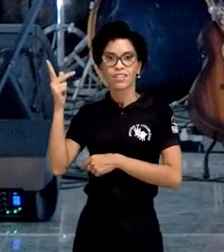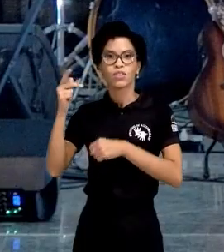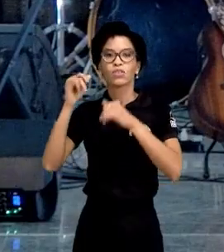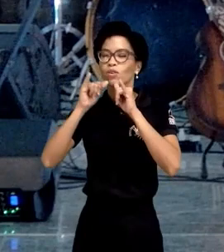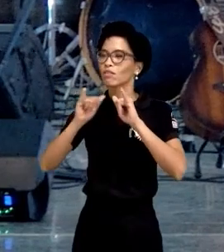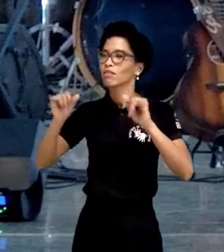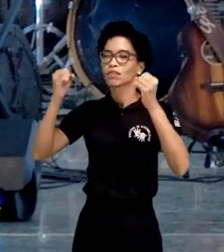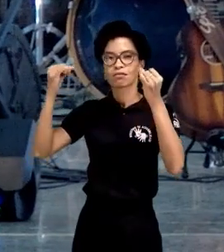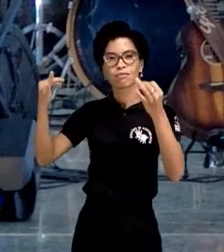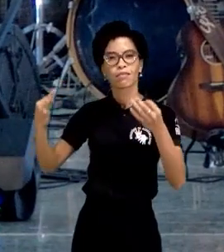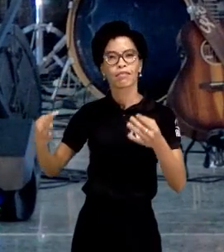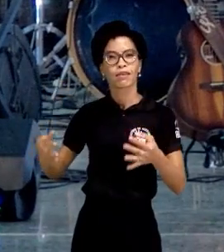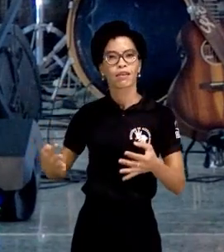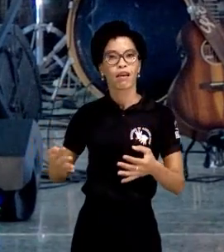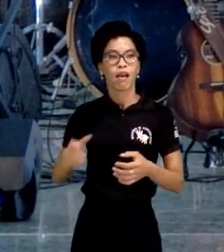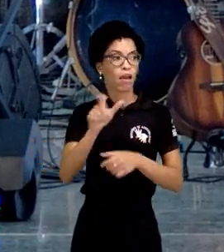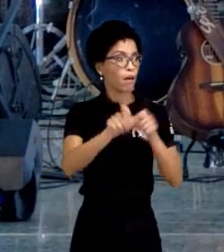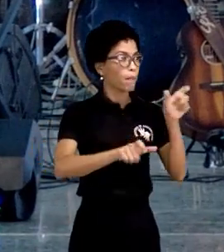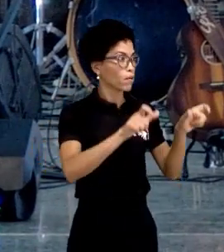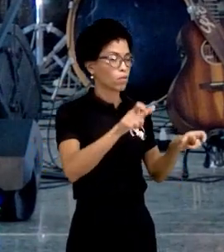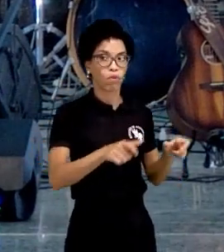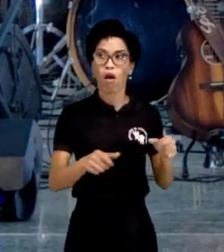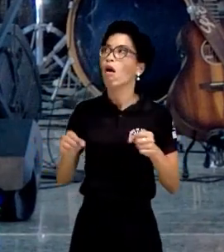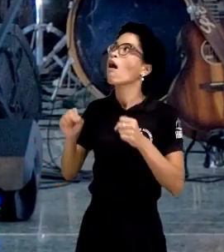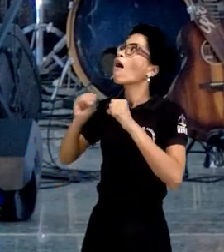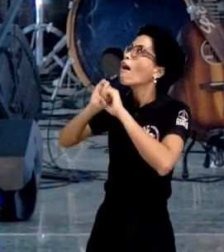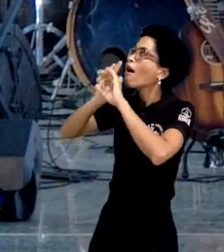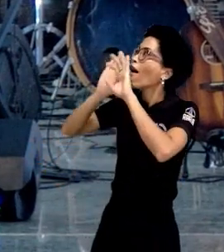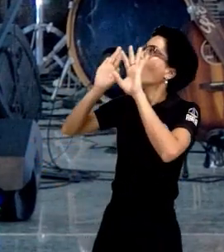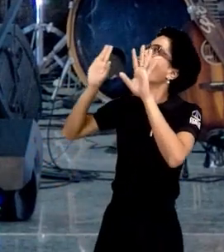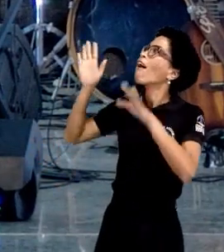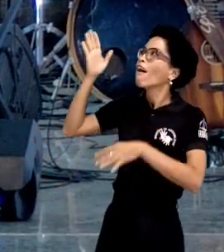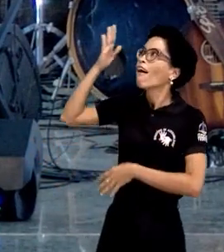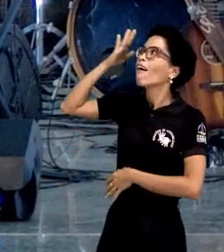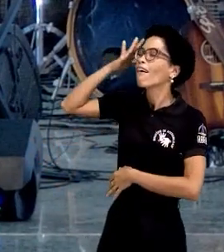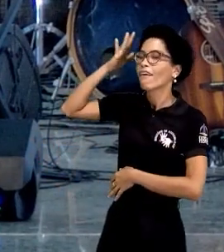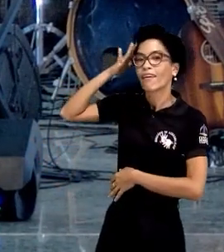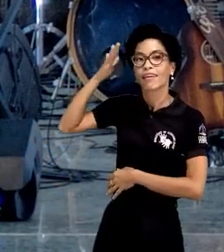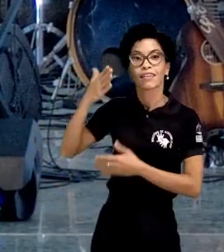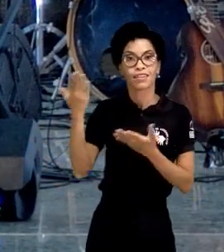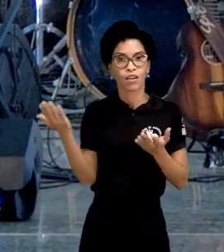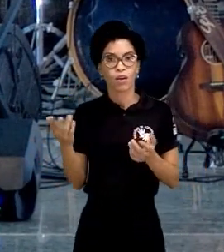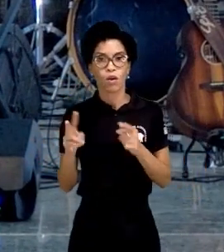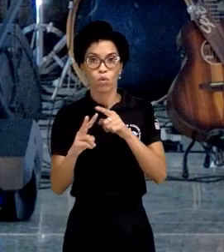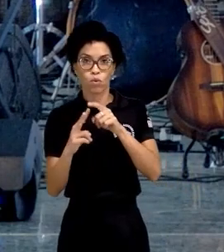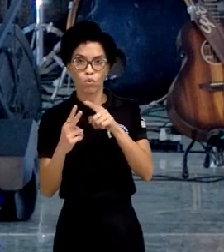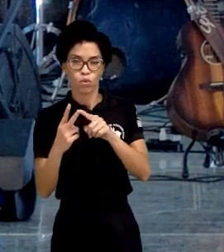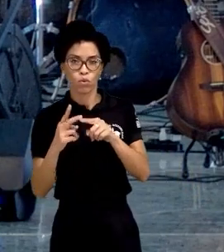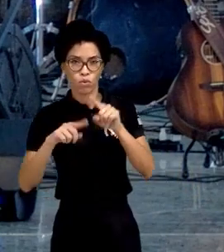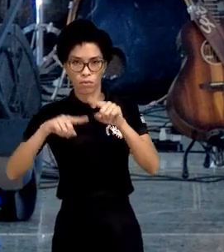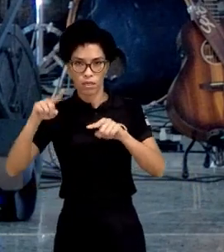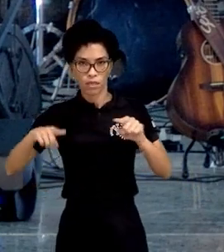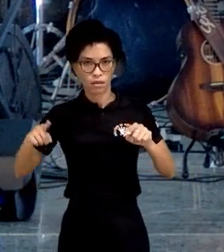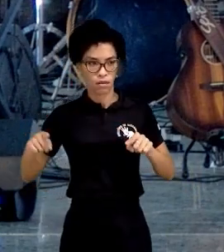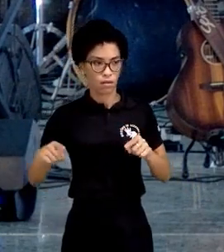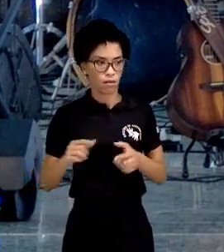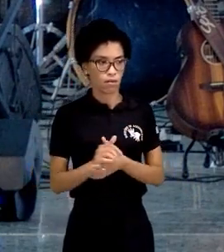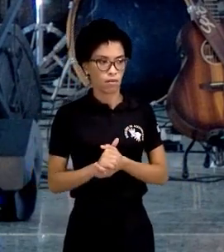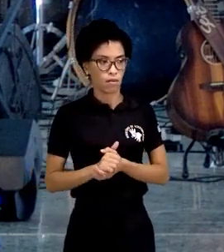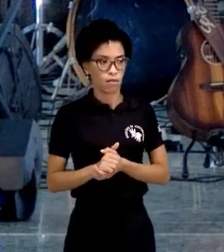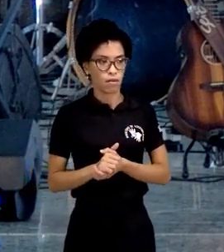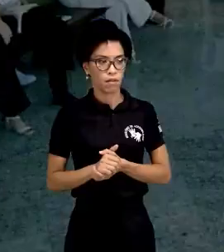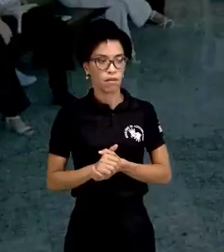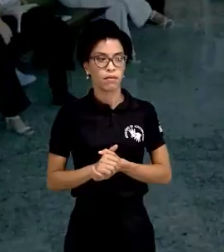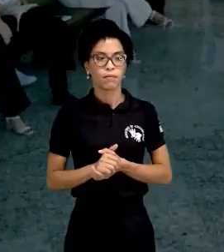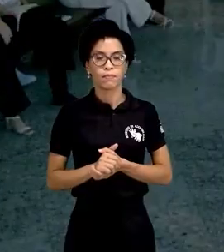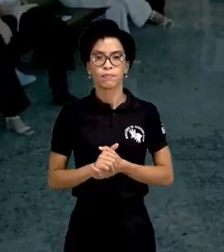Deus que os dois elementos que ele usou aqui, a gente não precisa fazer muito esforço hermenêutico, interpretativo para poder achar o significado, porque são dois elementos